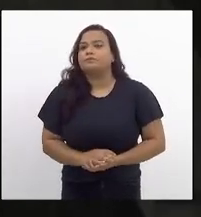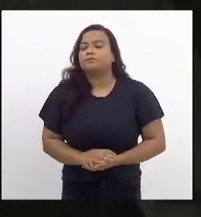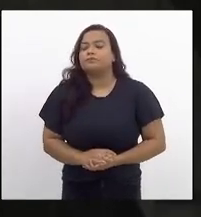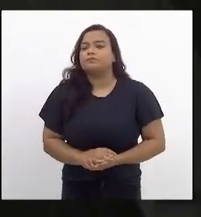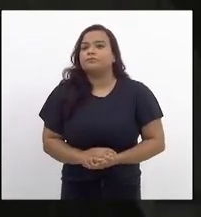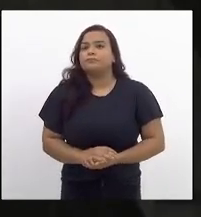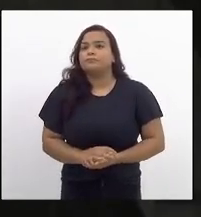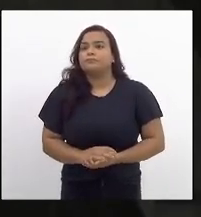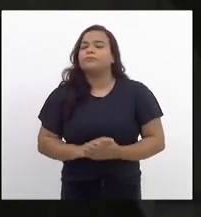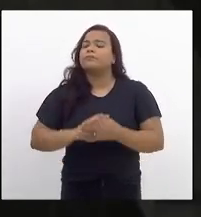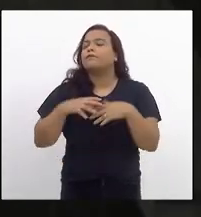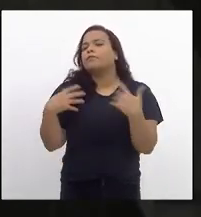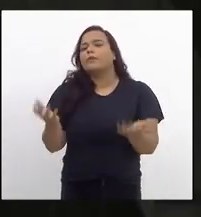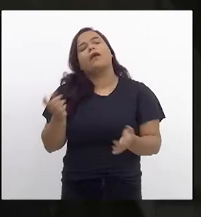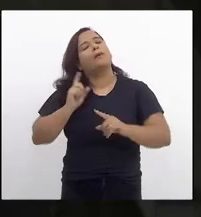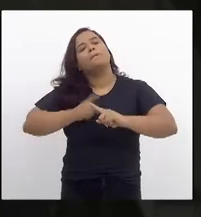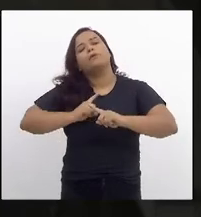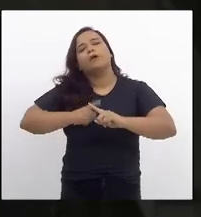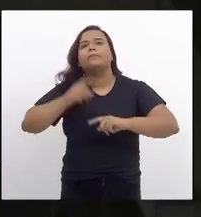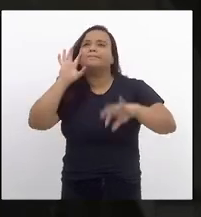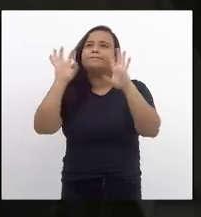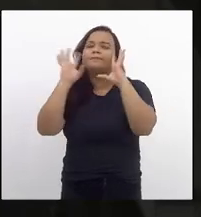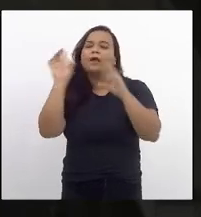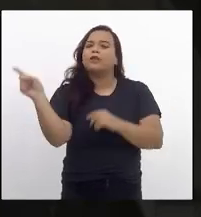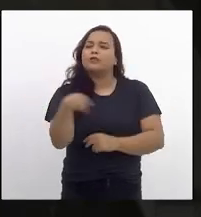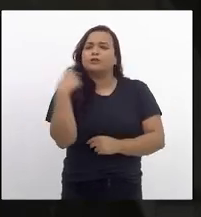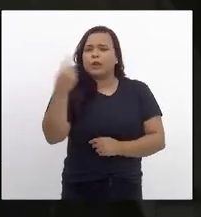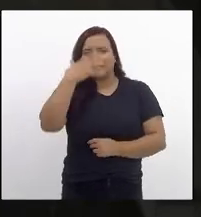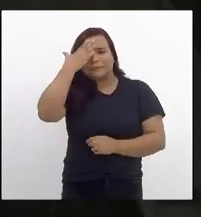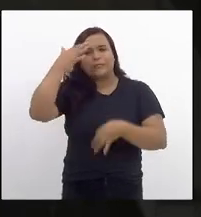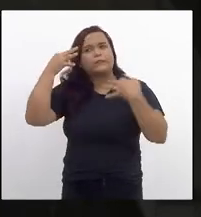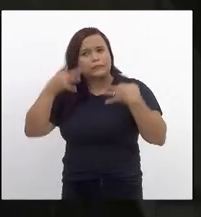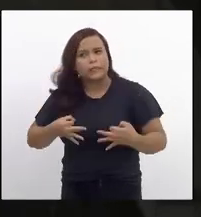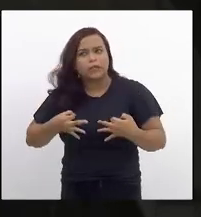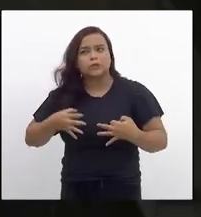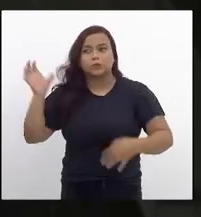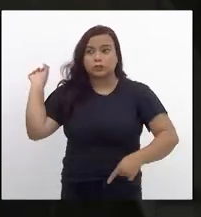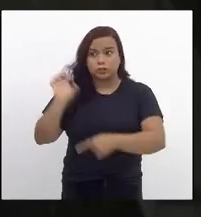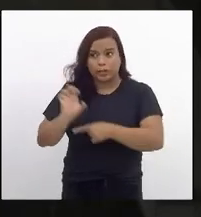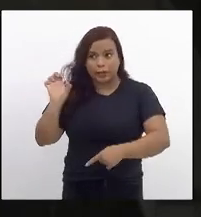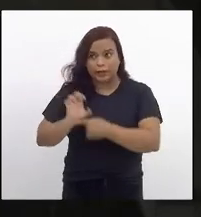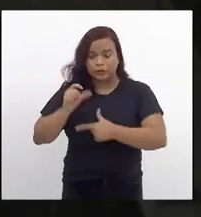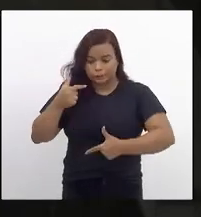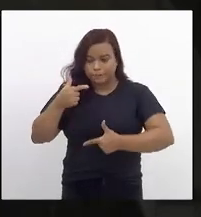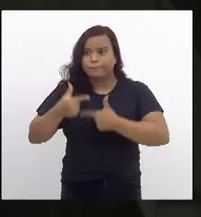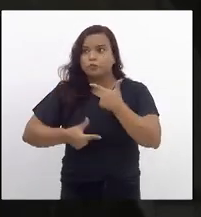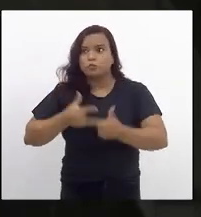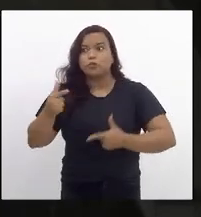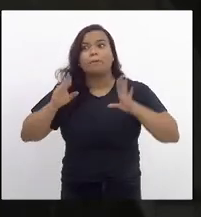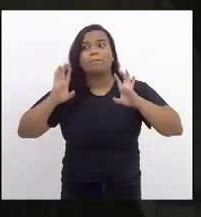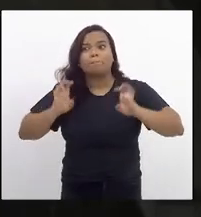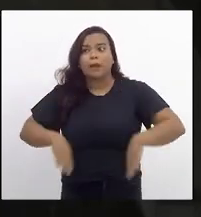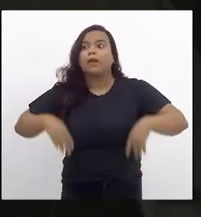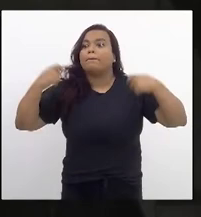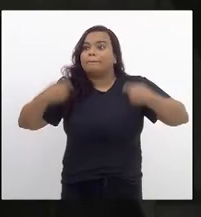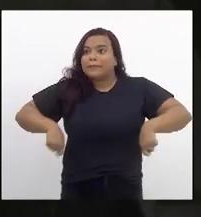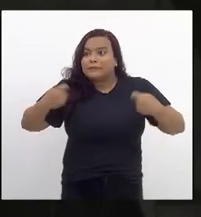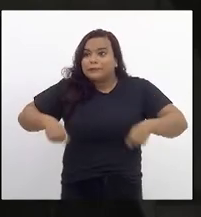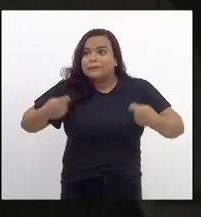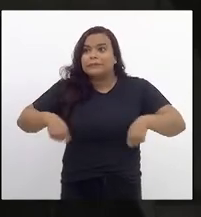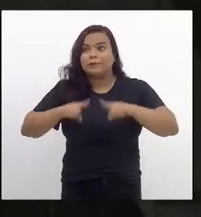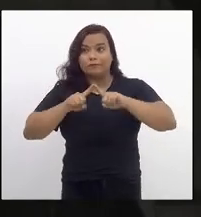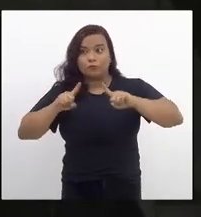porque nós temos a convicção que o estado para funcionar bem Tem que ter Servidor